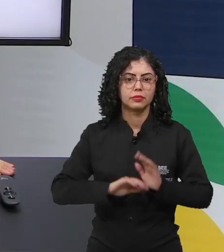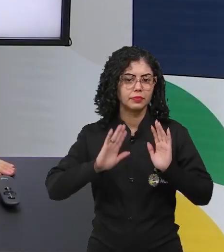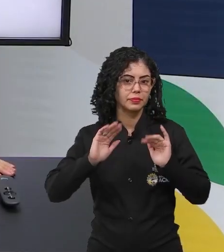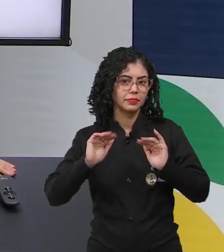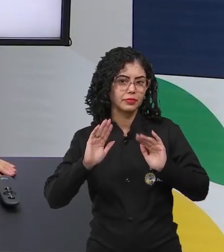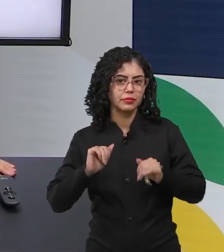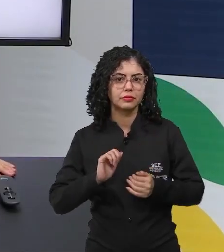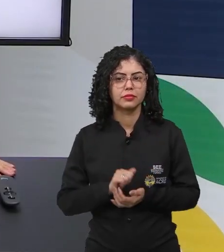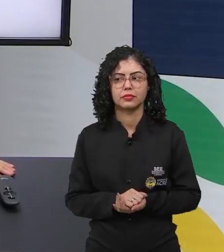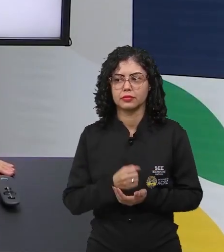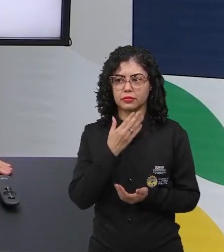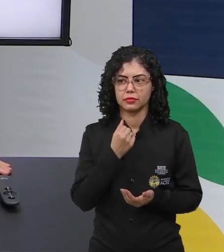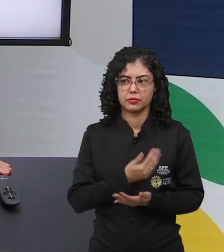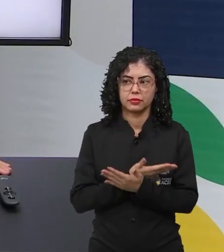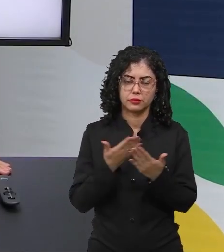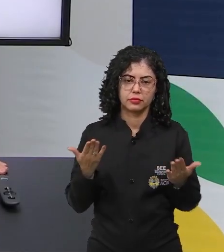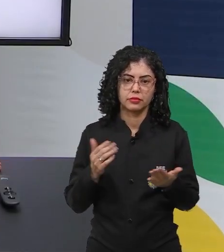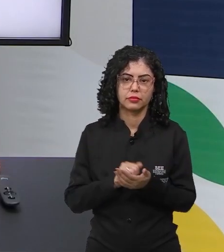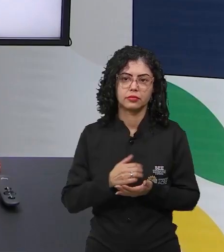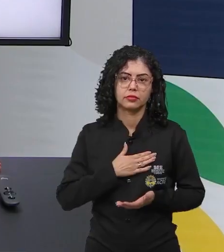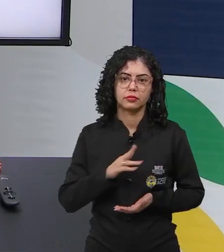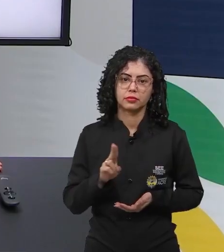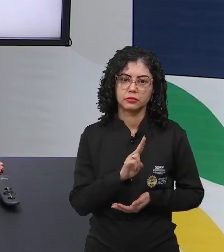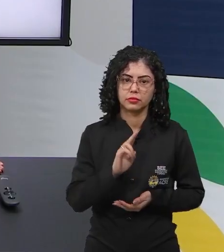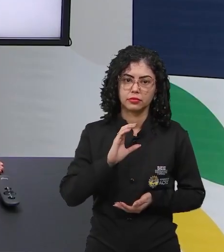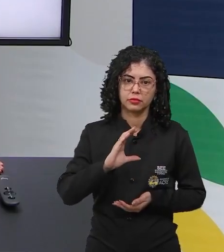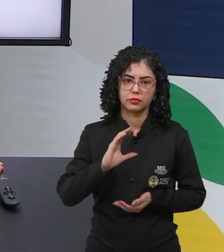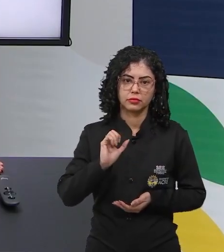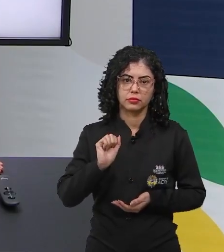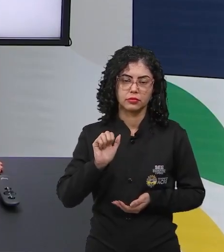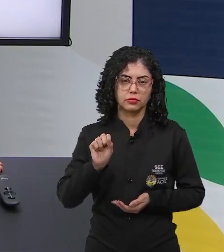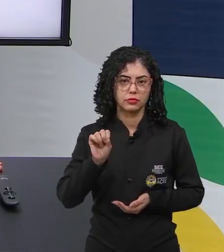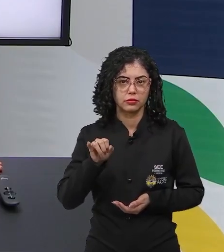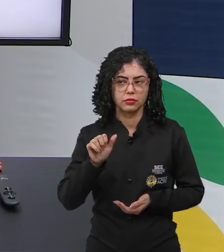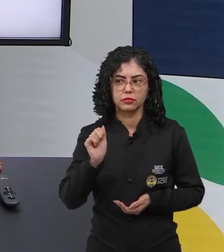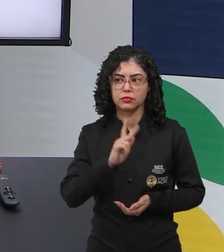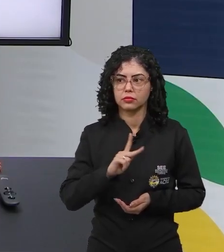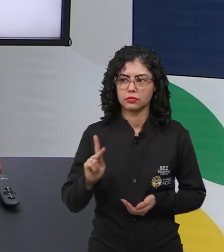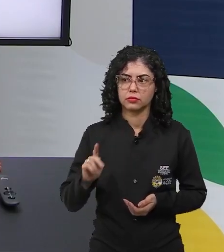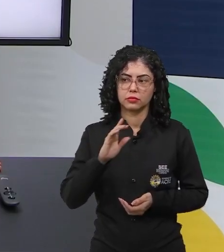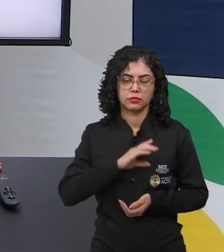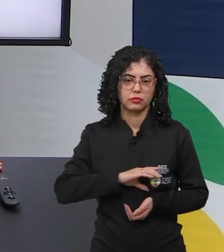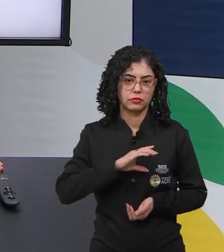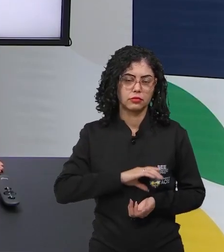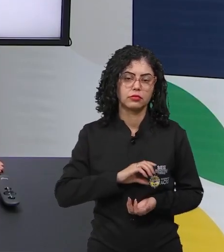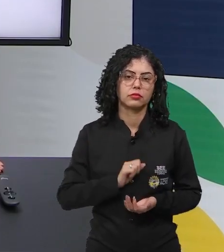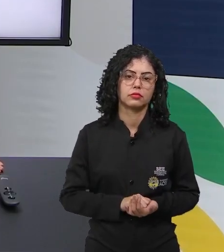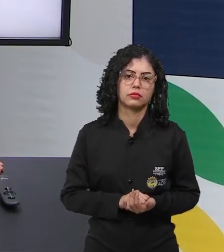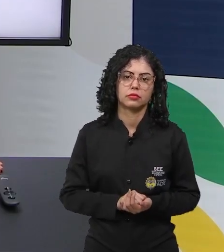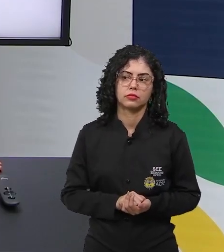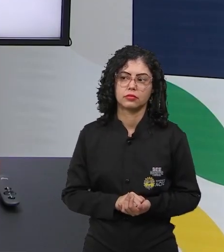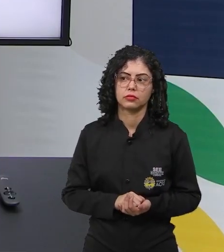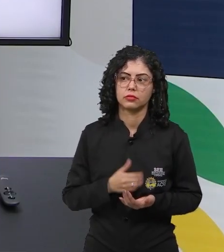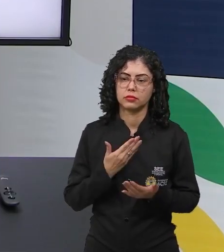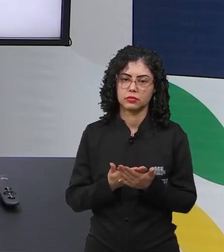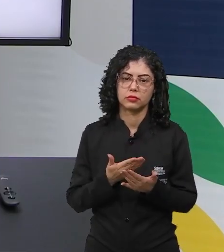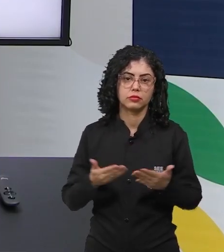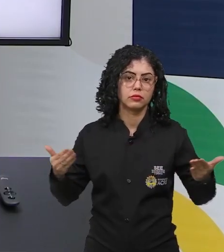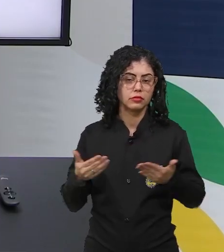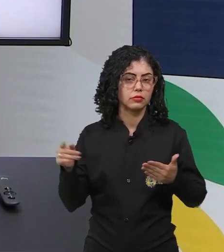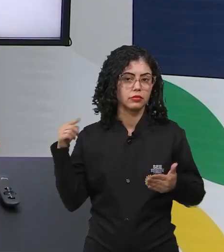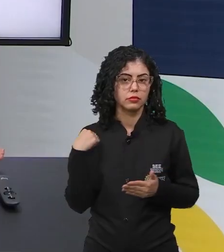Olá pessoal, tudo bem com vocês? Eu me chamo Cássia Lima, professora de língua portuguesa e nós estamos aqui